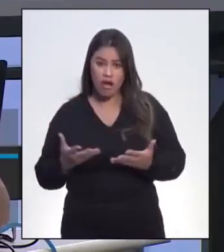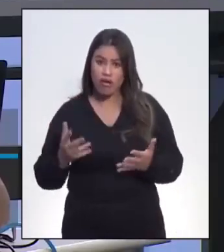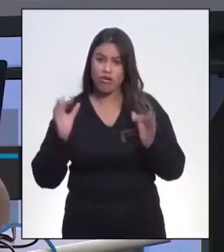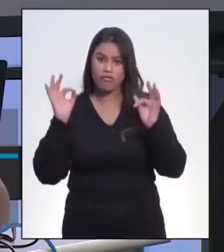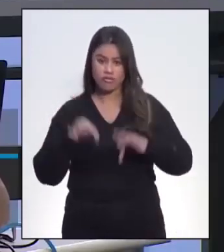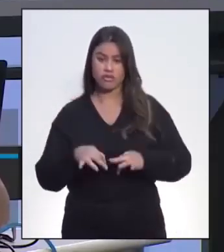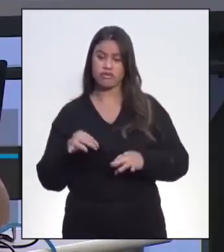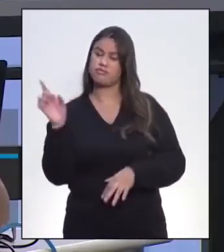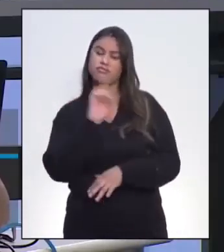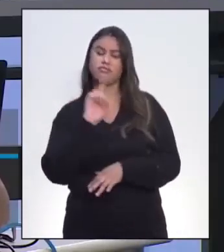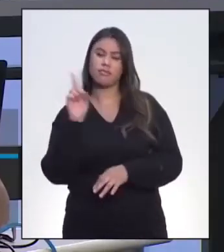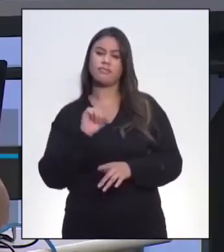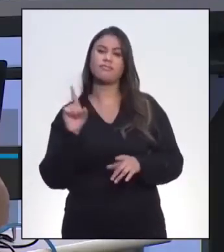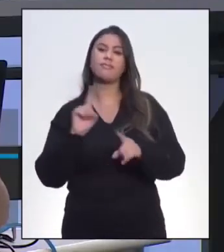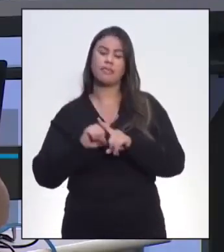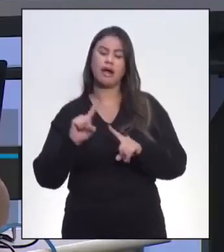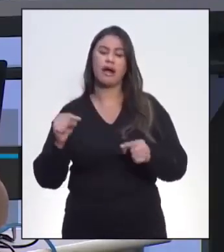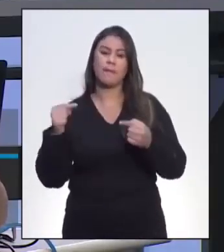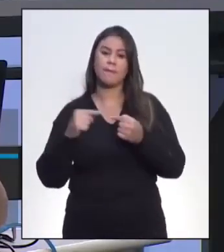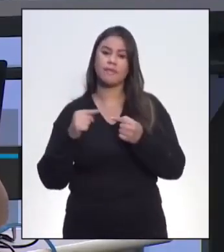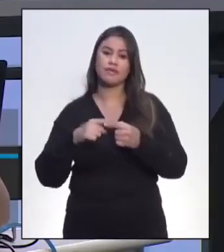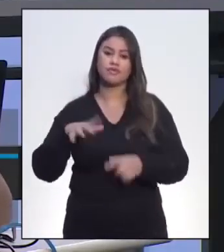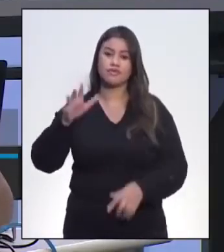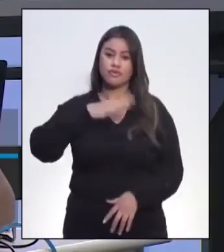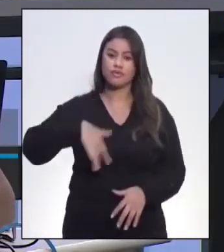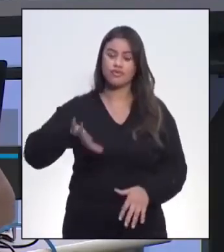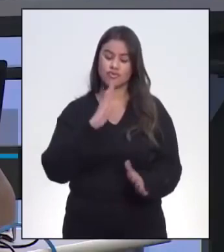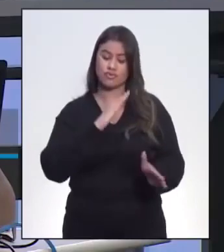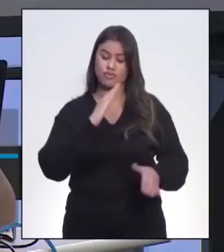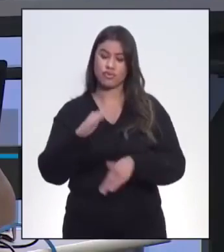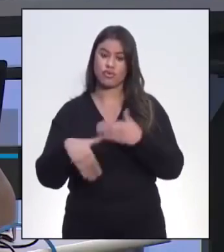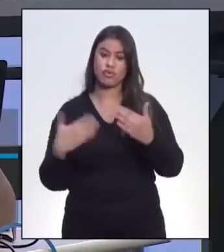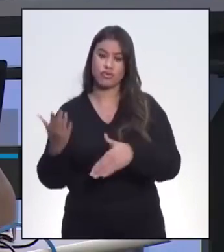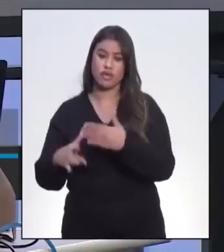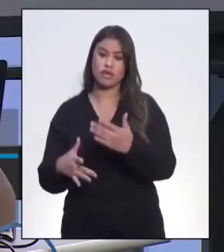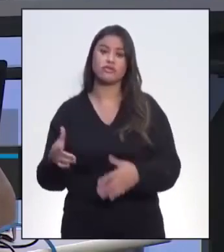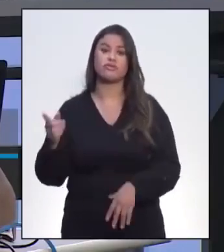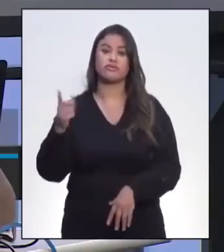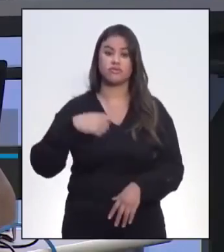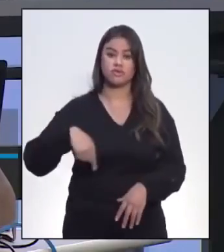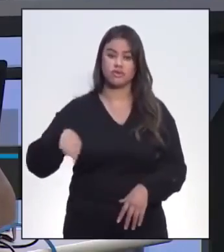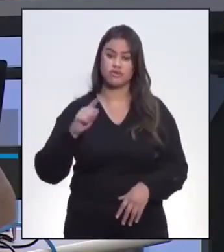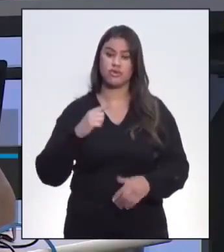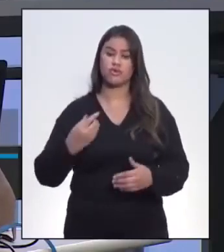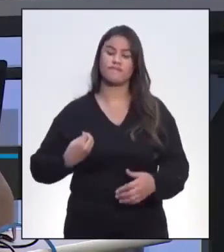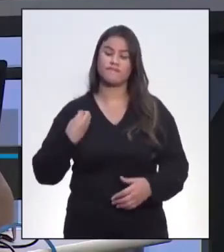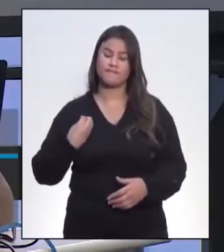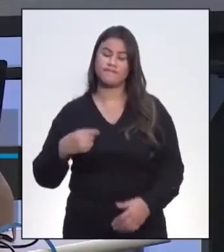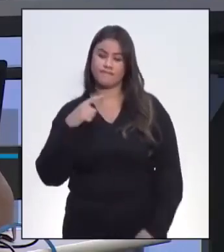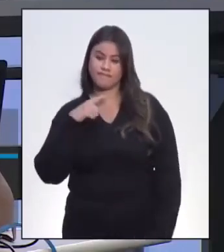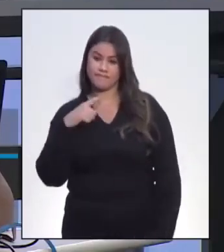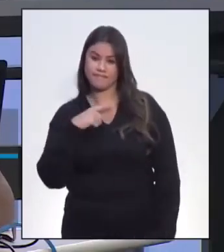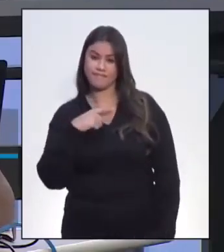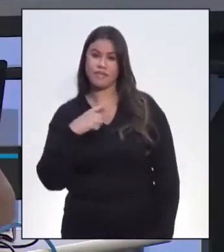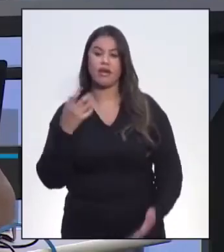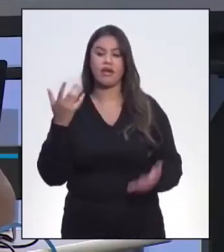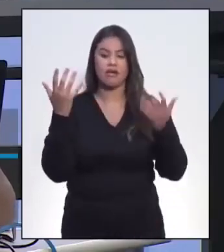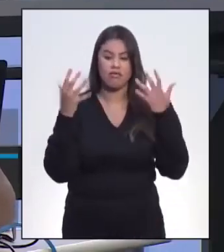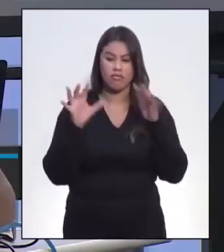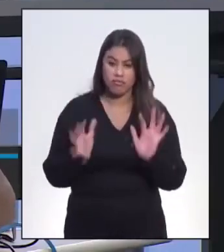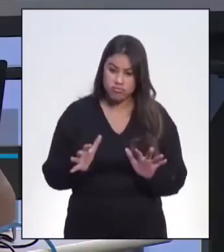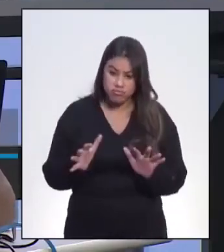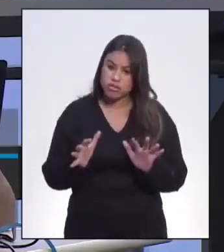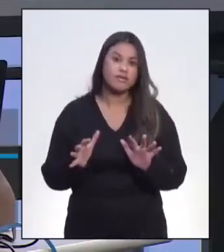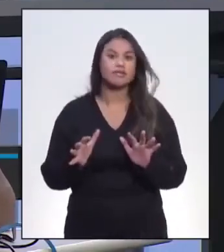bimestre também, mas durante todo esse processo todo que nós estamos vivendo. E não desanimar agora para